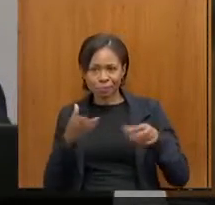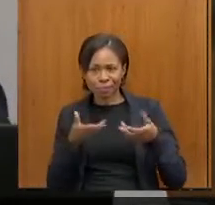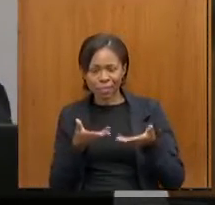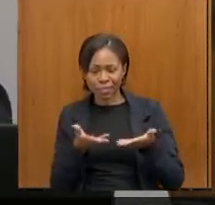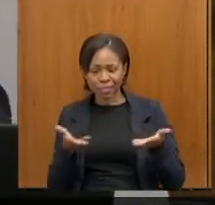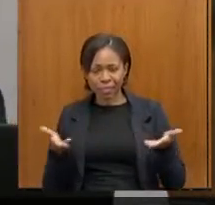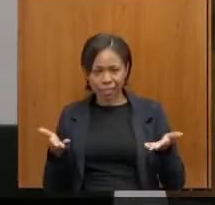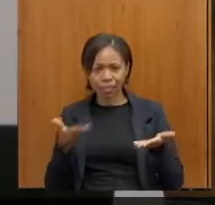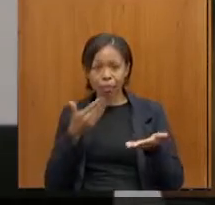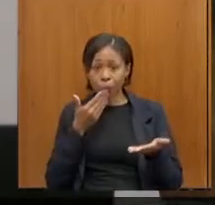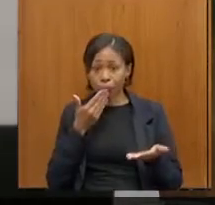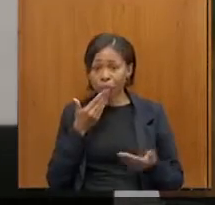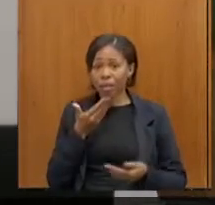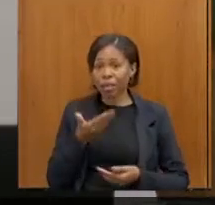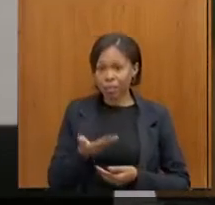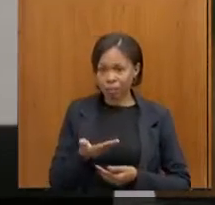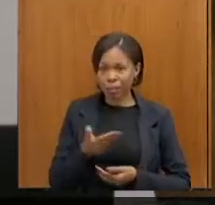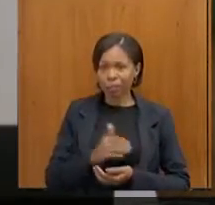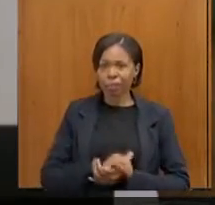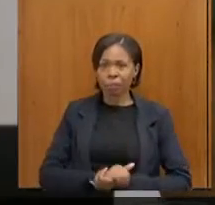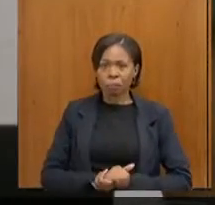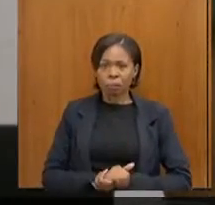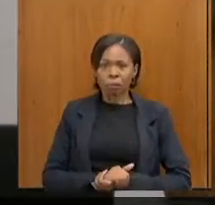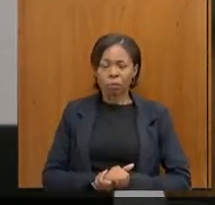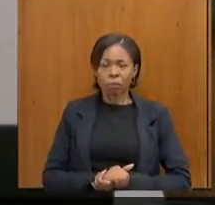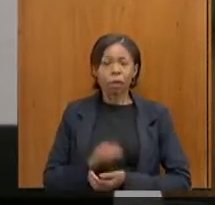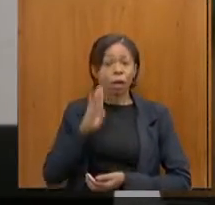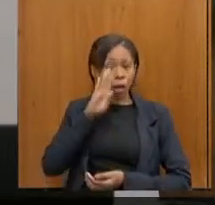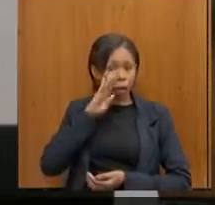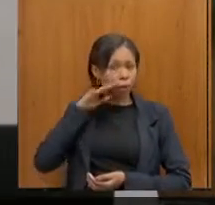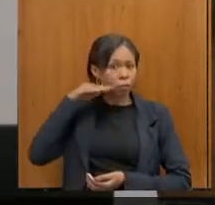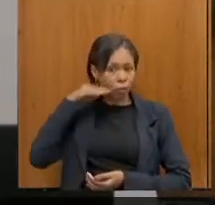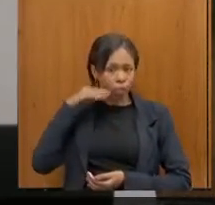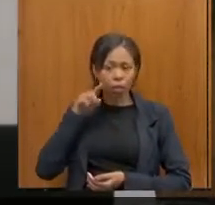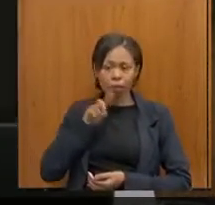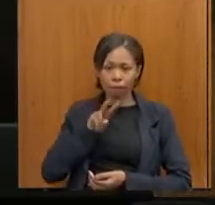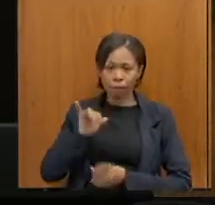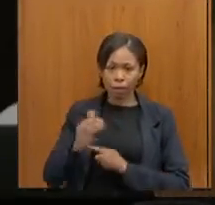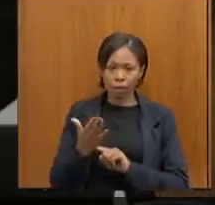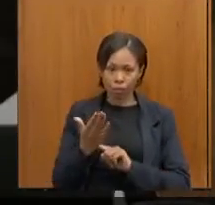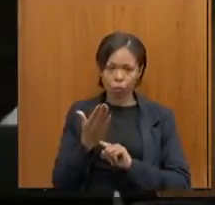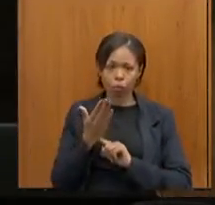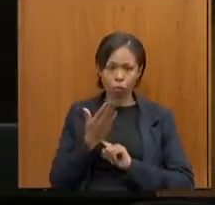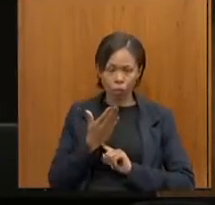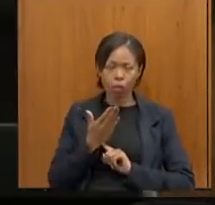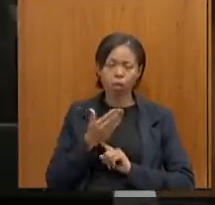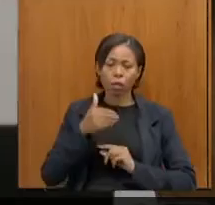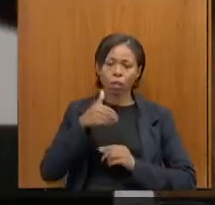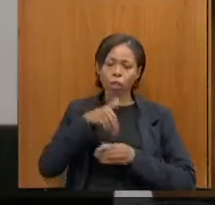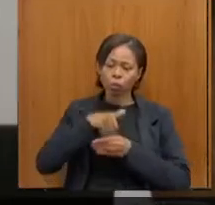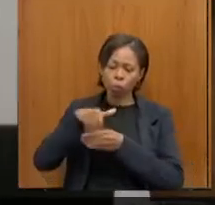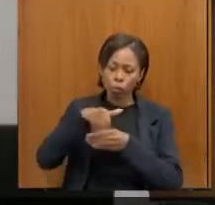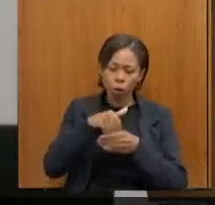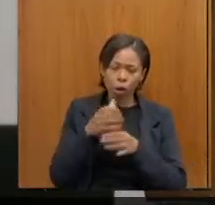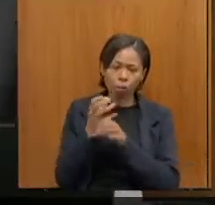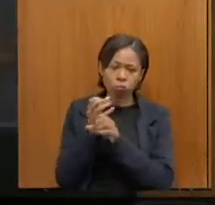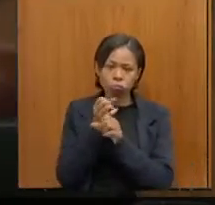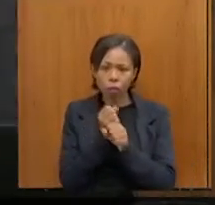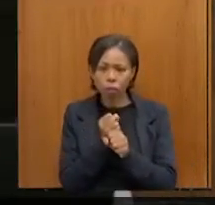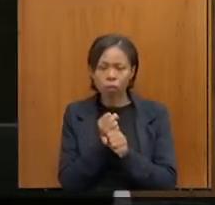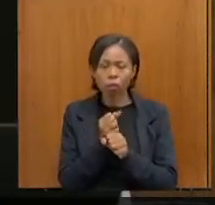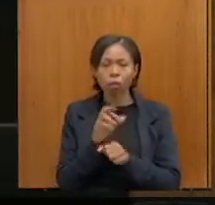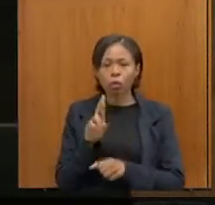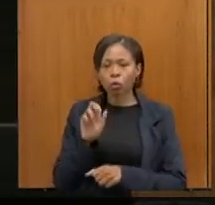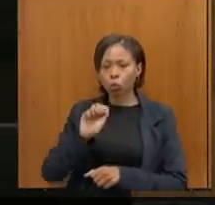importante ressaltar a gente e minha cara Beatriz que nos ajudará na composição de cor um deputado Raul